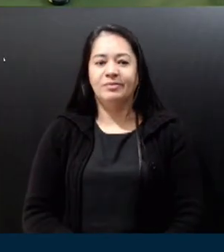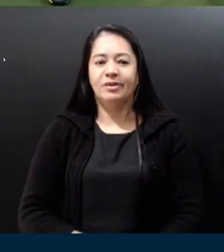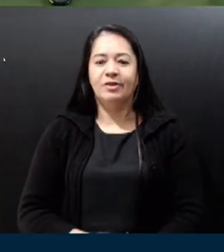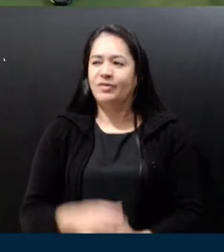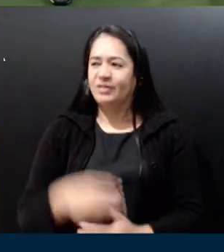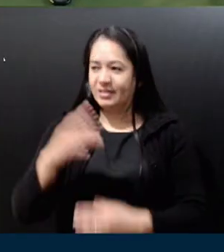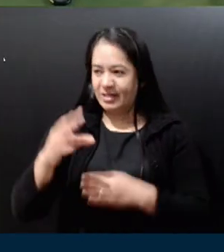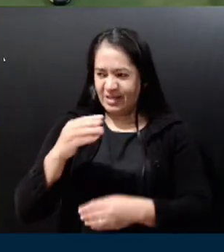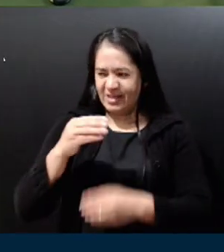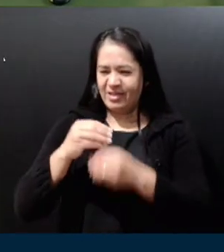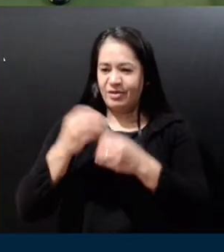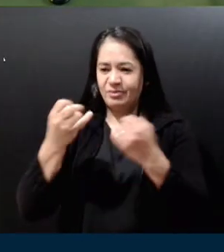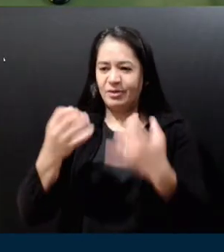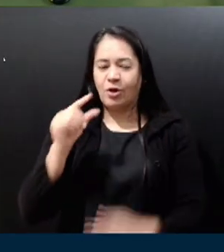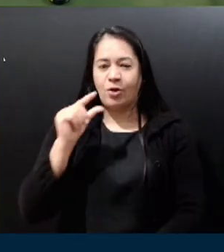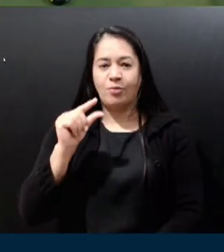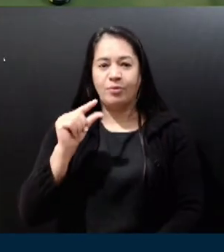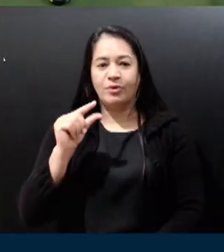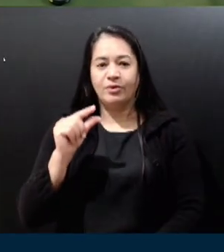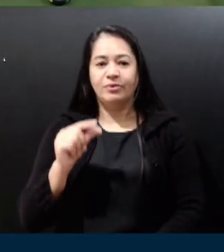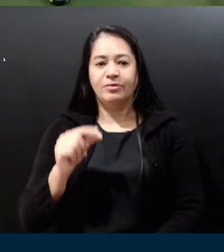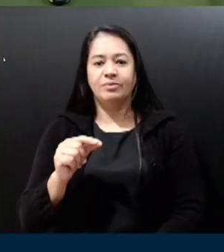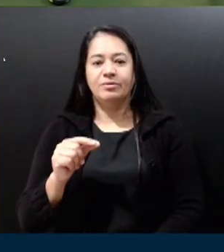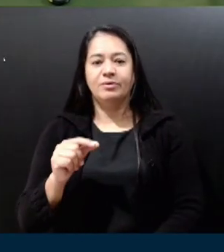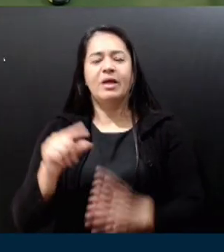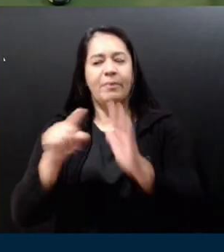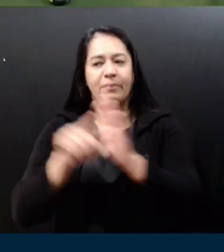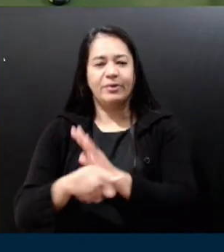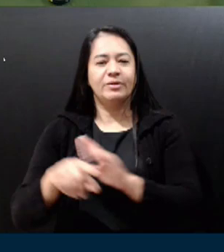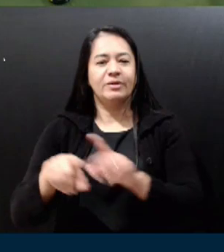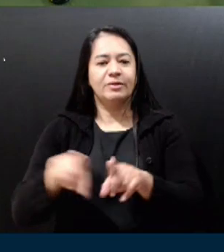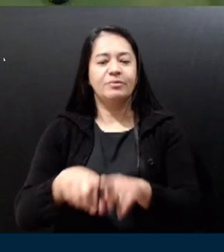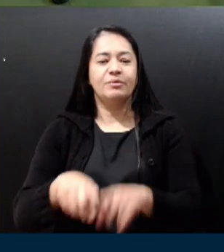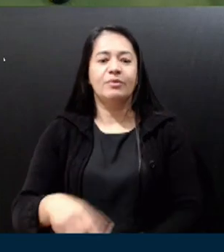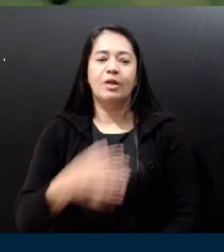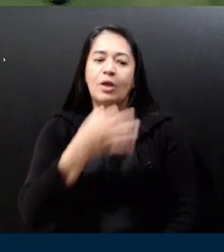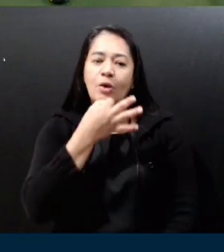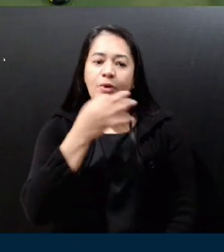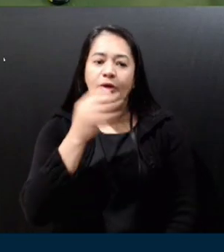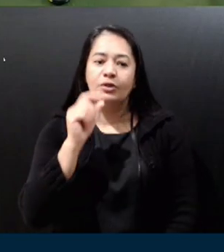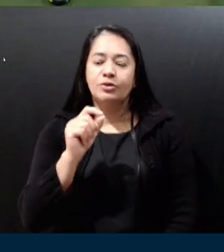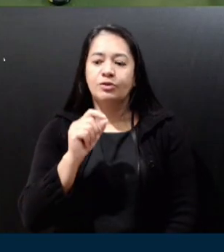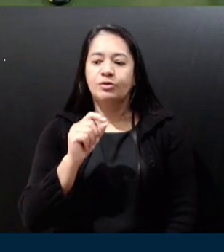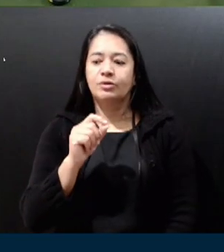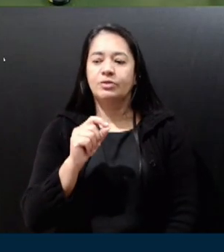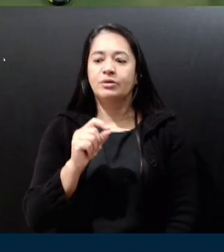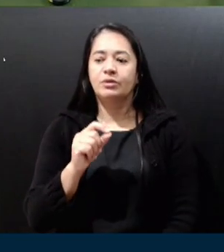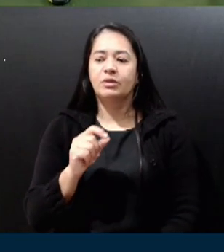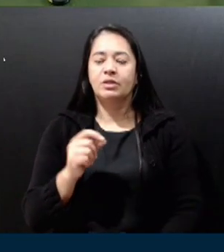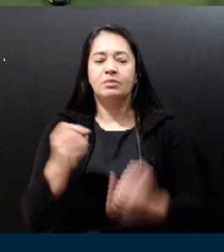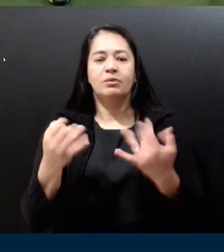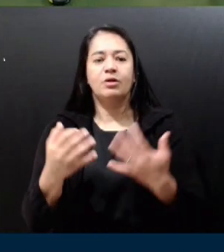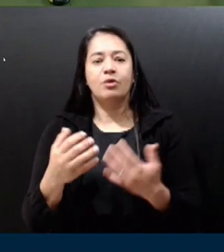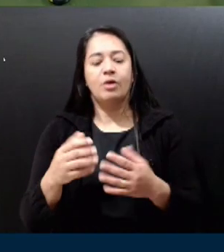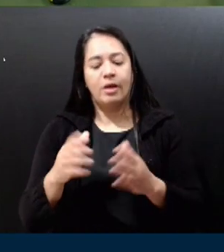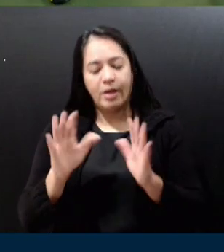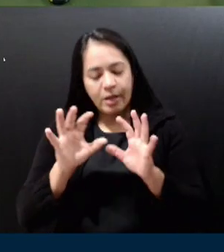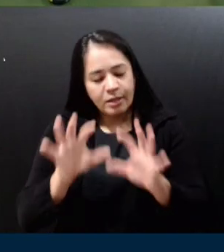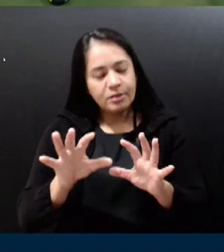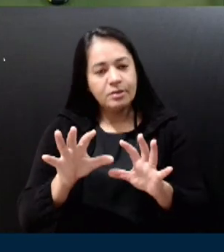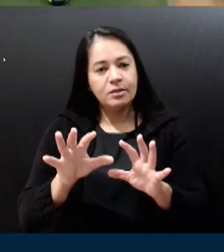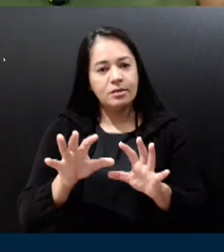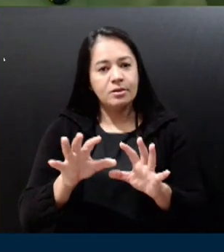Ana? Eu acho que o doutor falou muito bem, acho que é por aí. O cristianismo traz, né, essa mensagem do amor